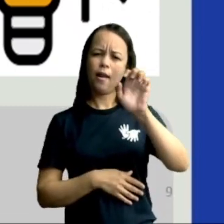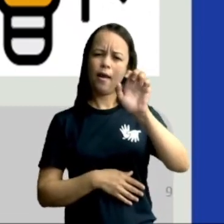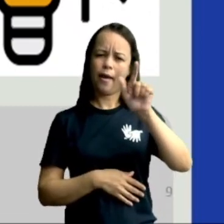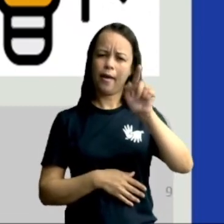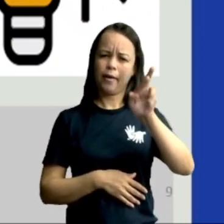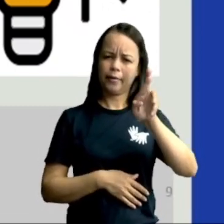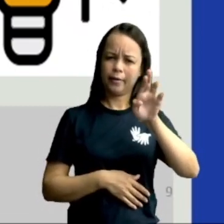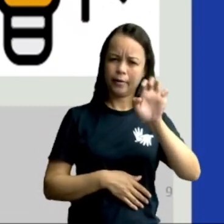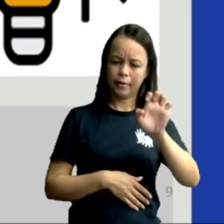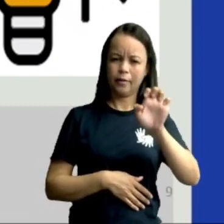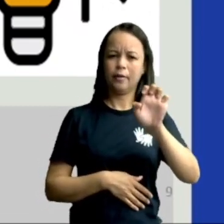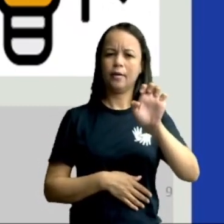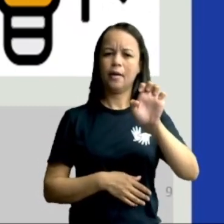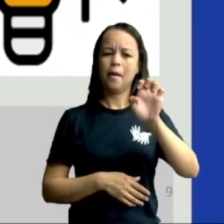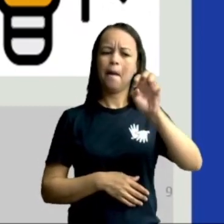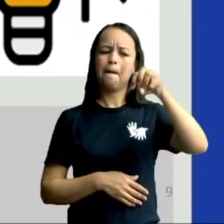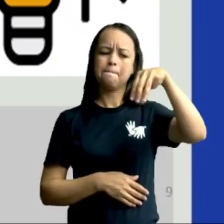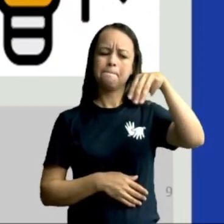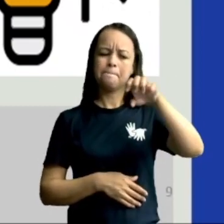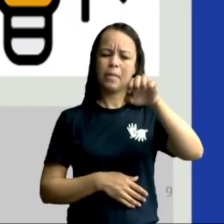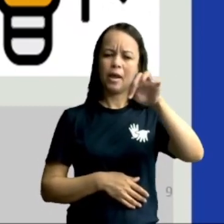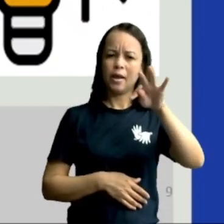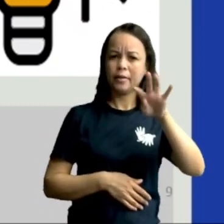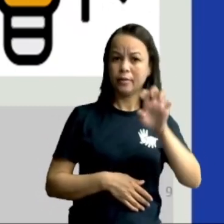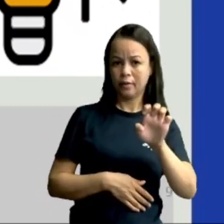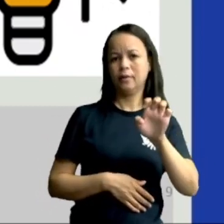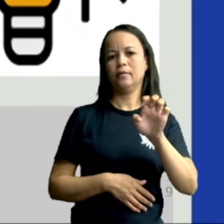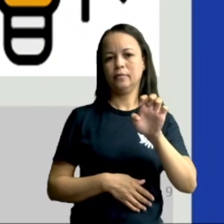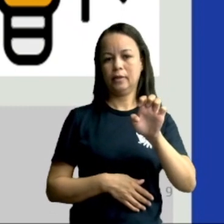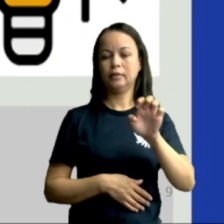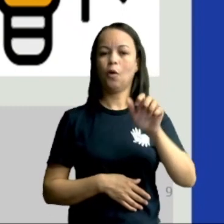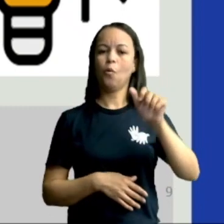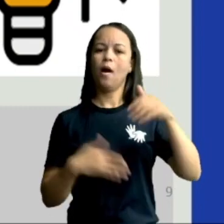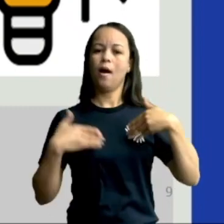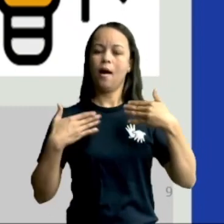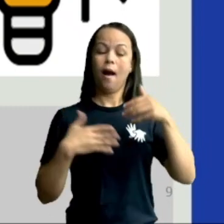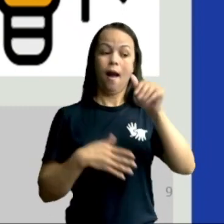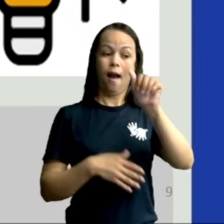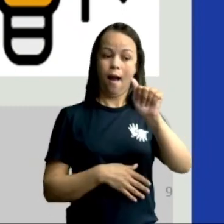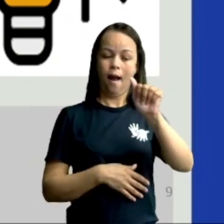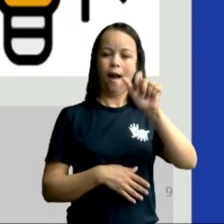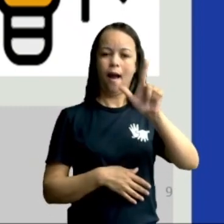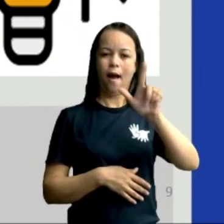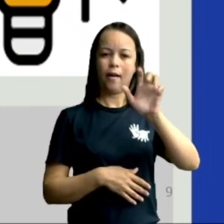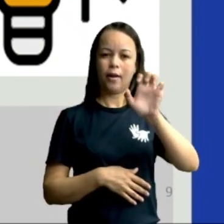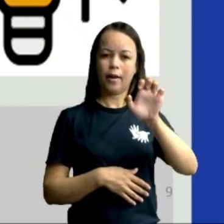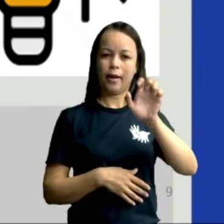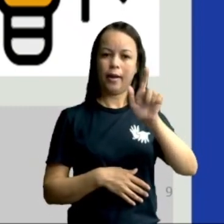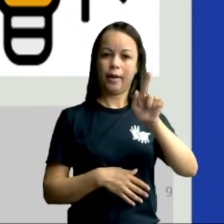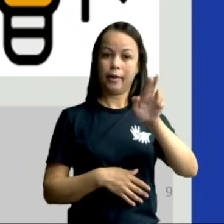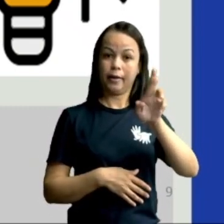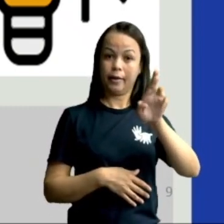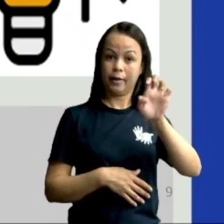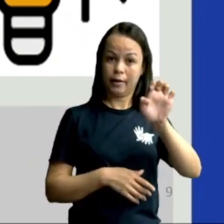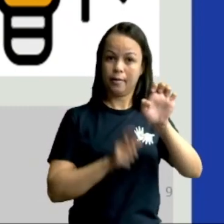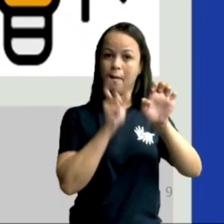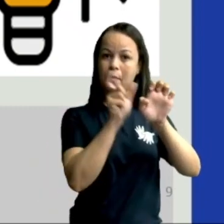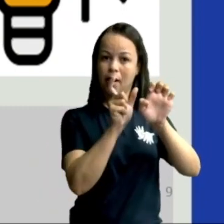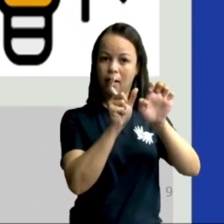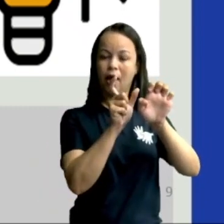palavra primitiva. Já mente é o sufixo, ou seja, ficou alegremente nesse